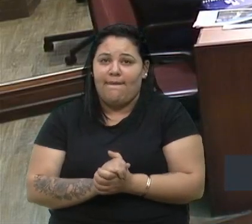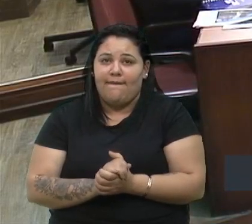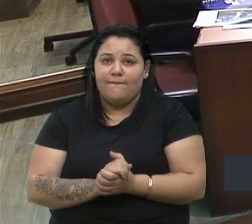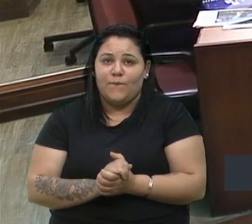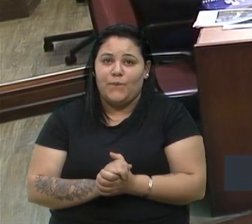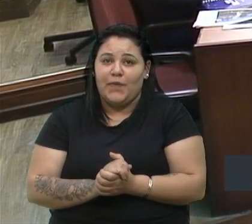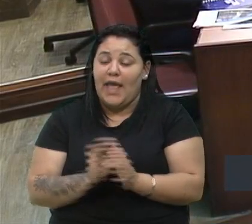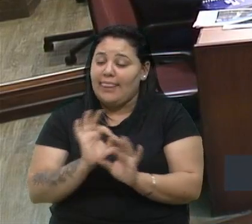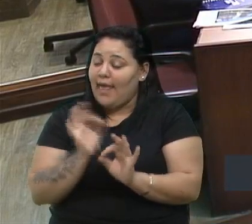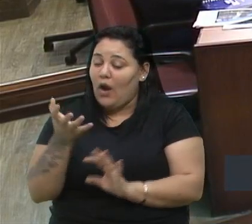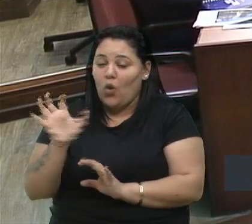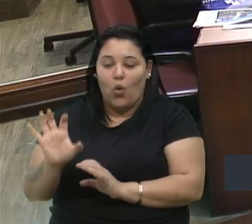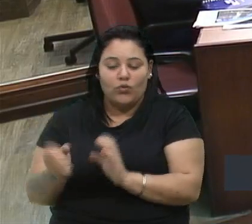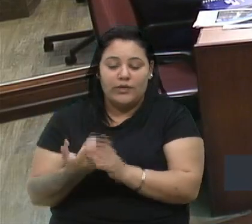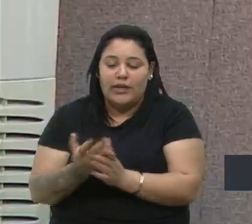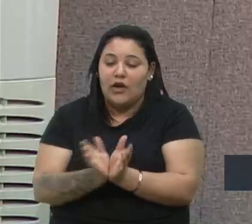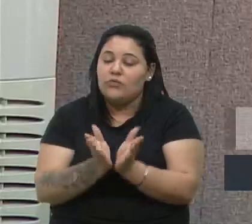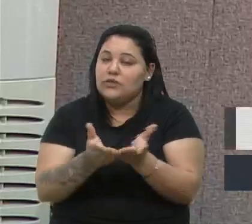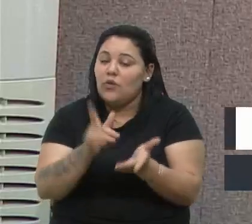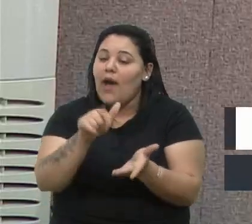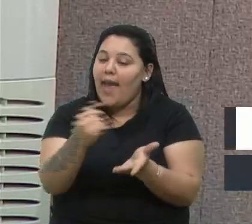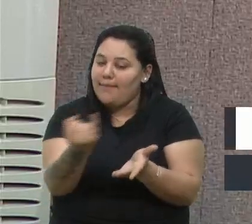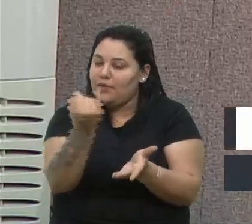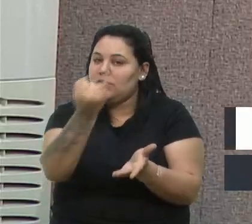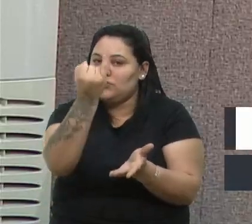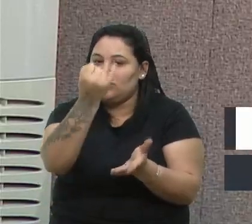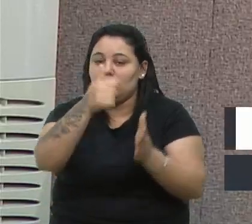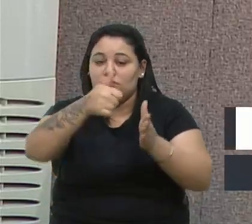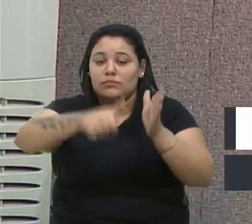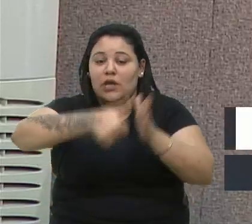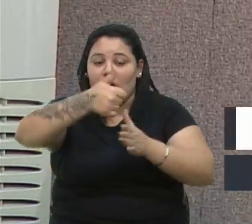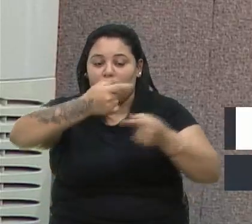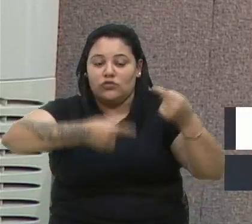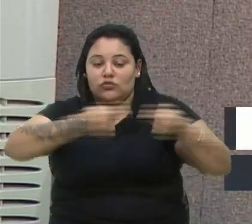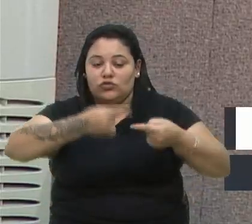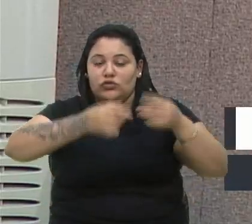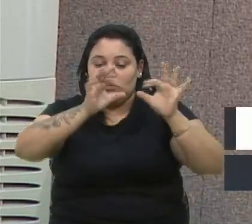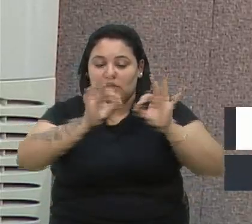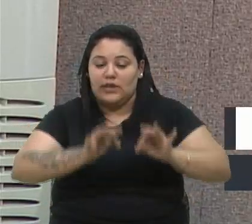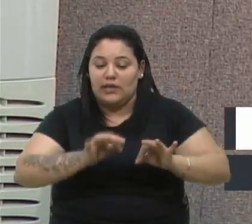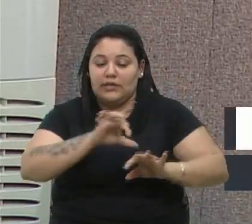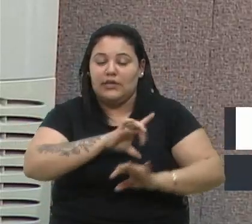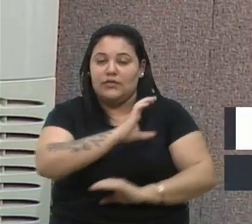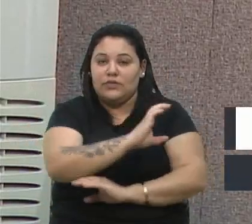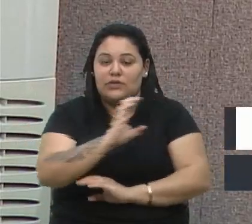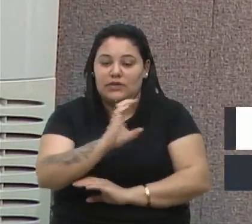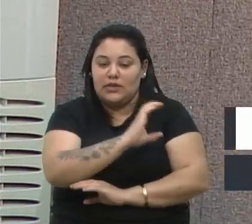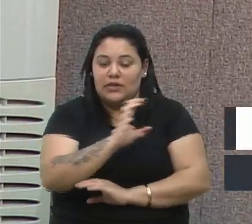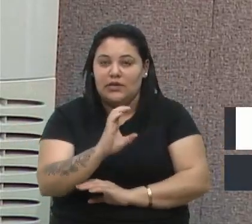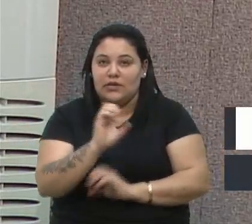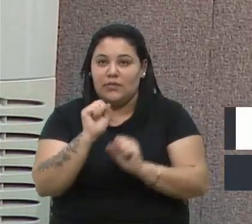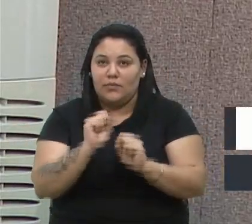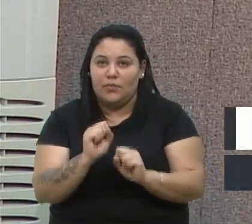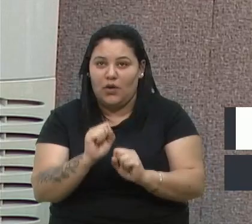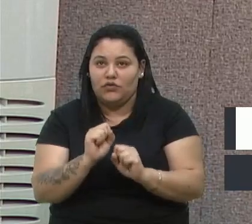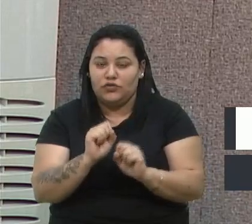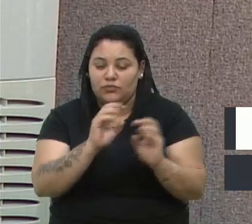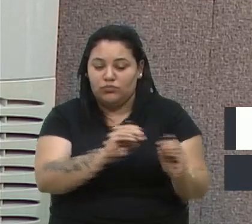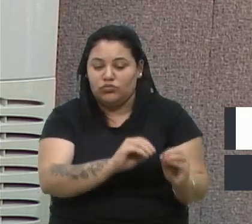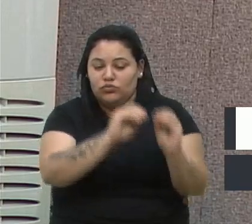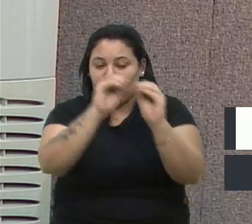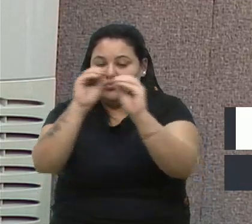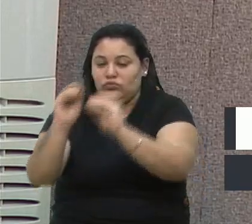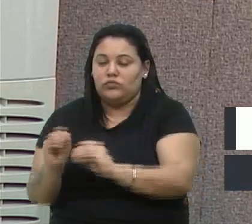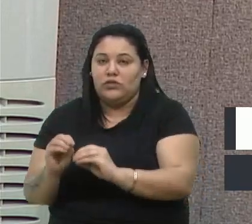muito importante. Queremos sim que sejam criados, sejam melhor discutidos os fatos. A gente tem um CC que pode ser direcionado para lá, não gerando ônus